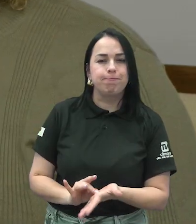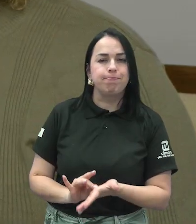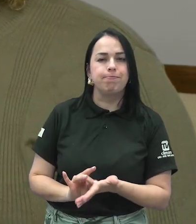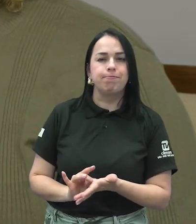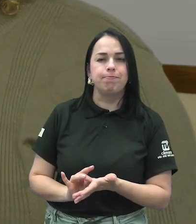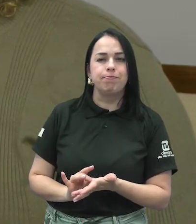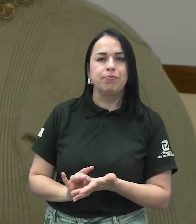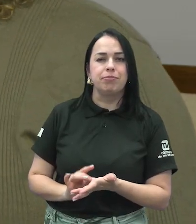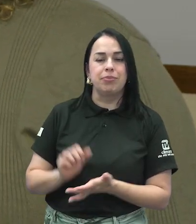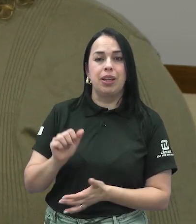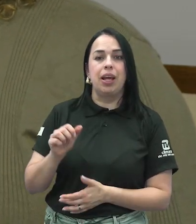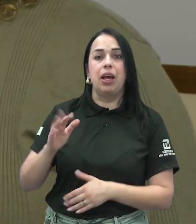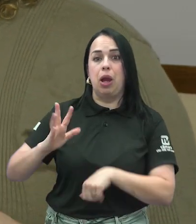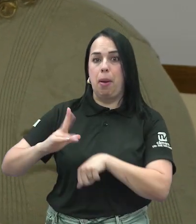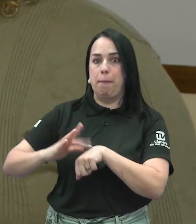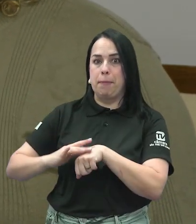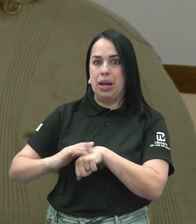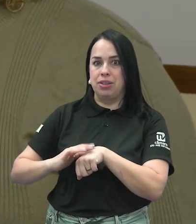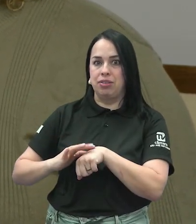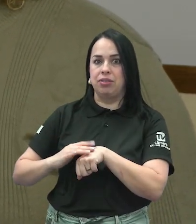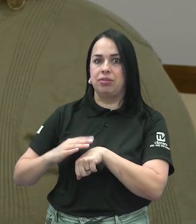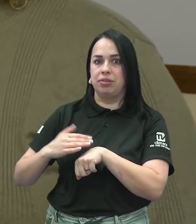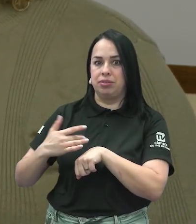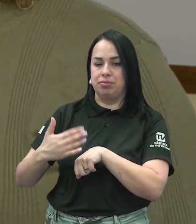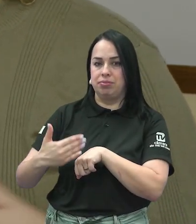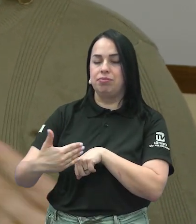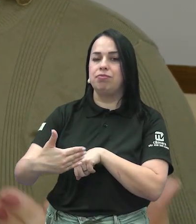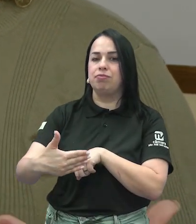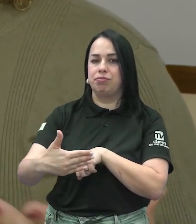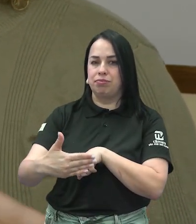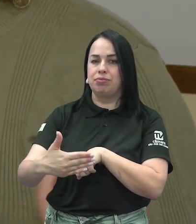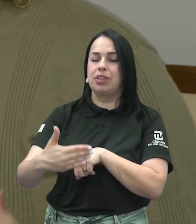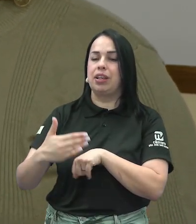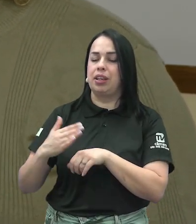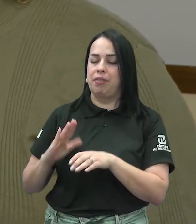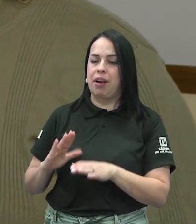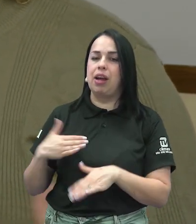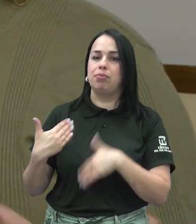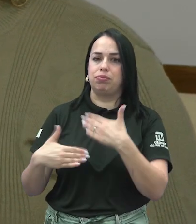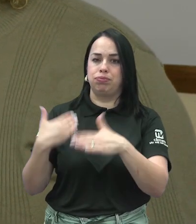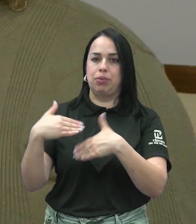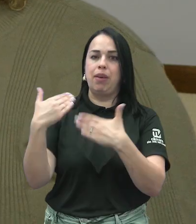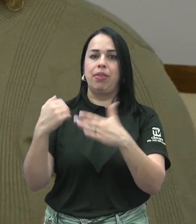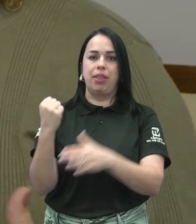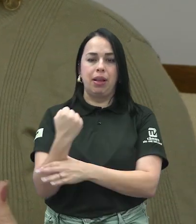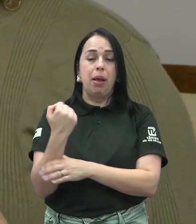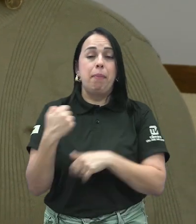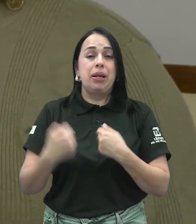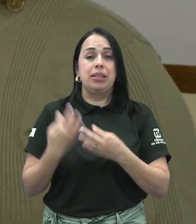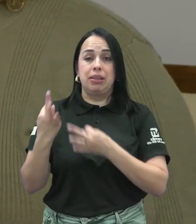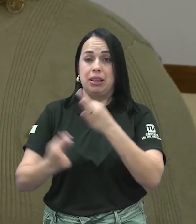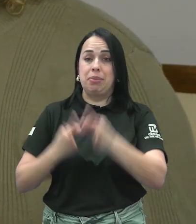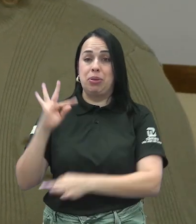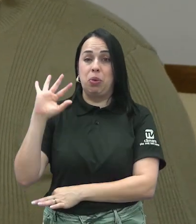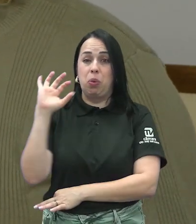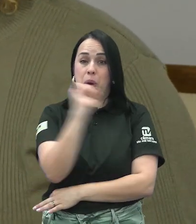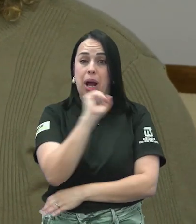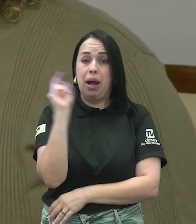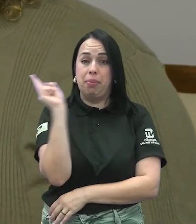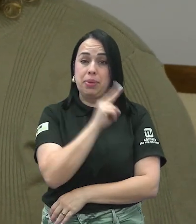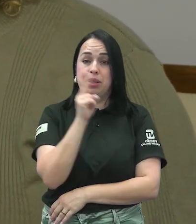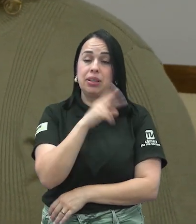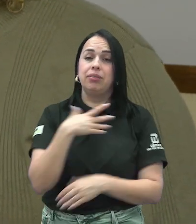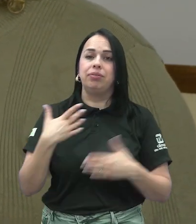de que era AME, até por ela ser uma doença que é degenerativa, né, ela é uma doença progressiva, ela precisa ser tratada o